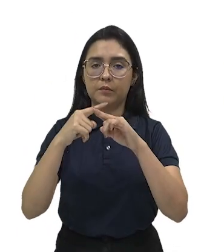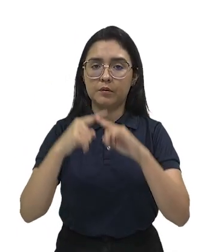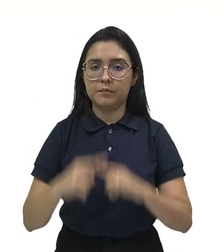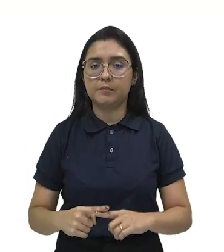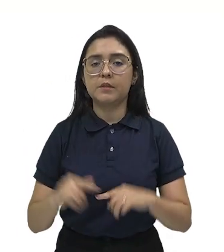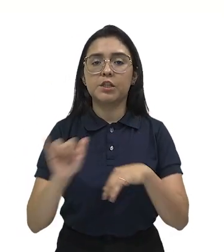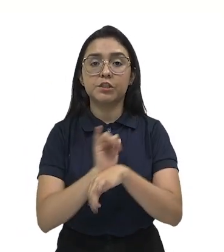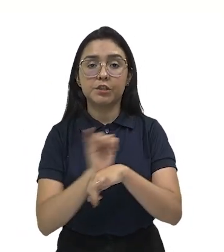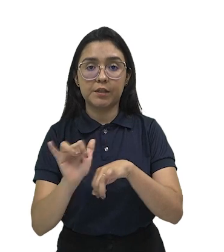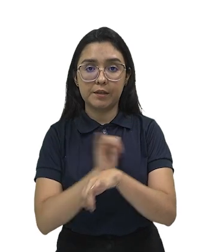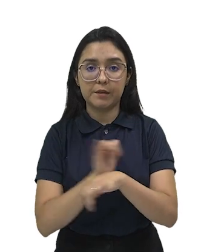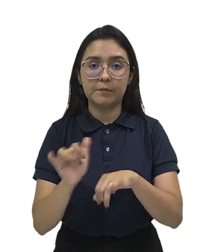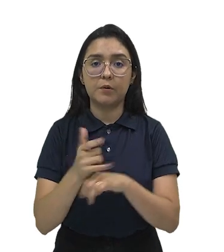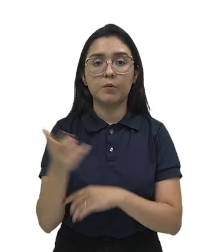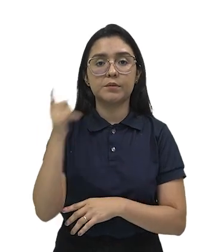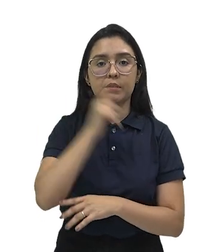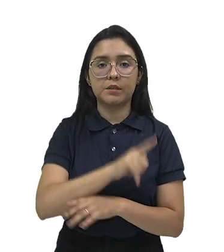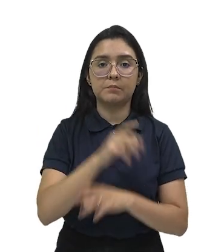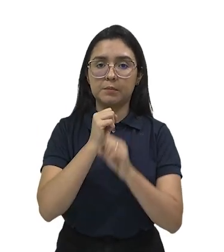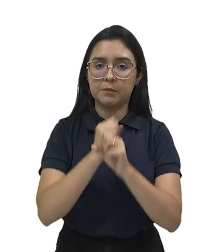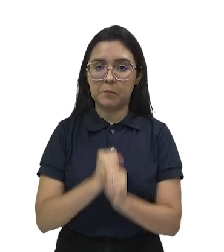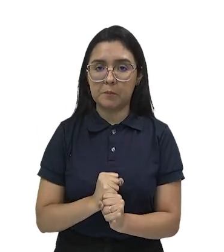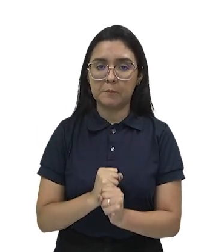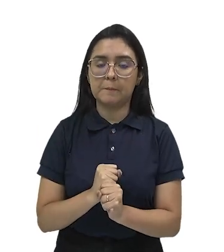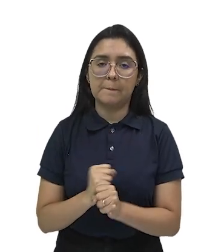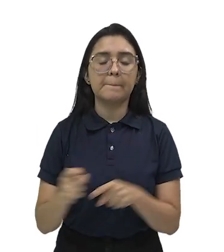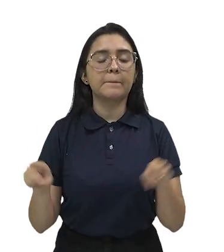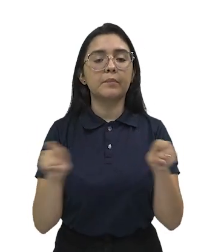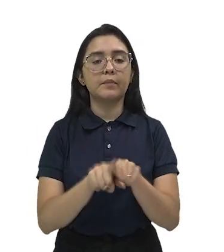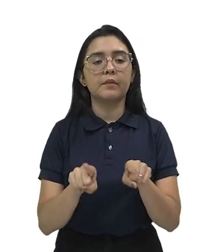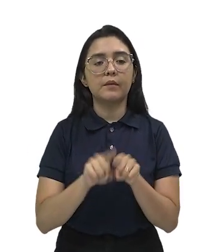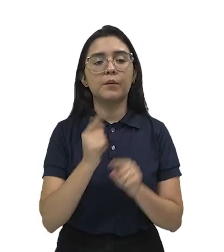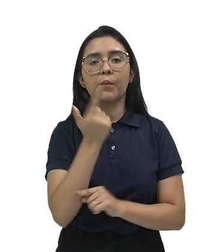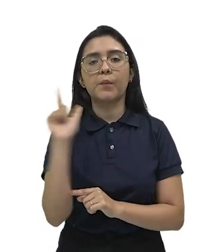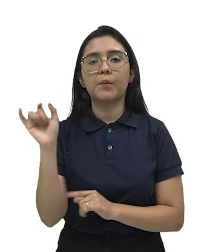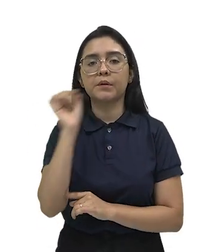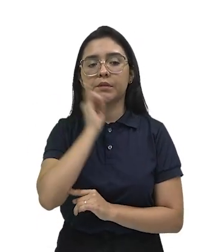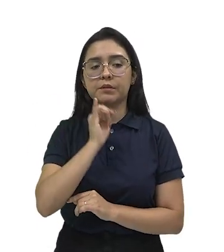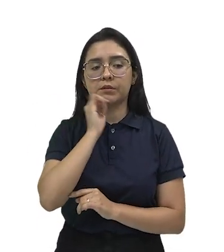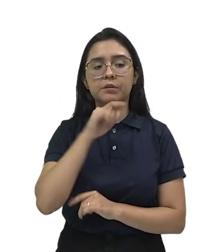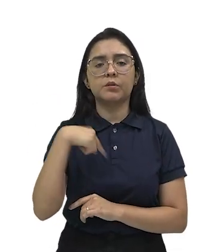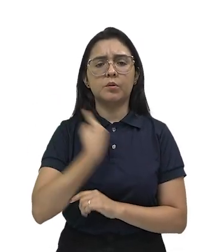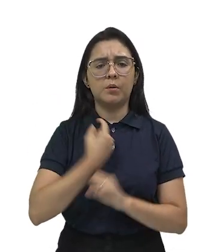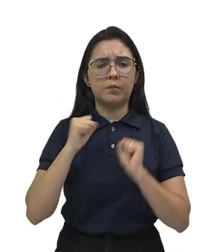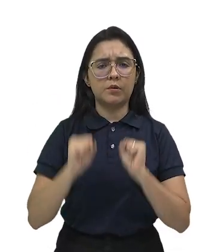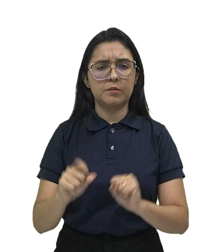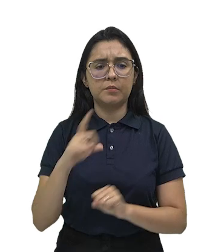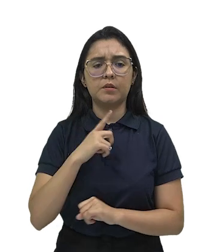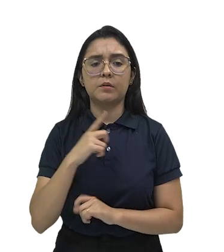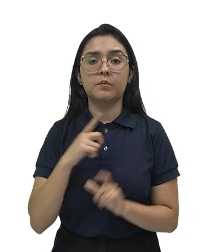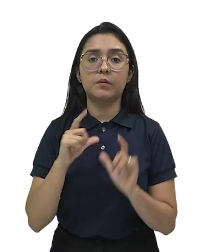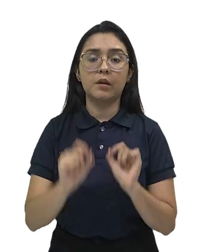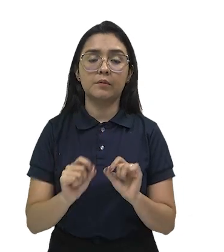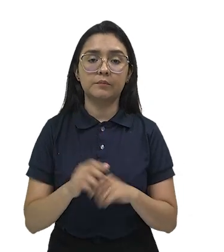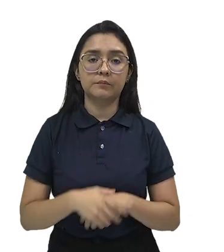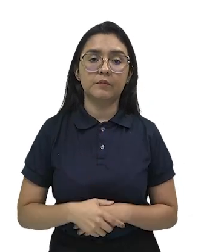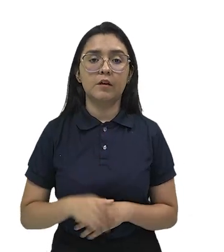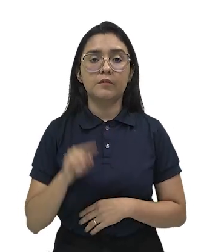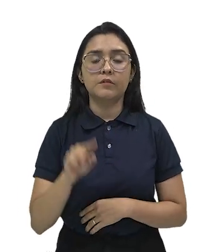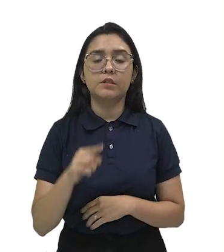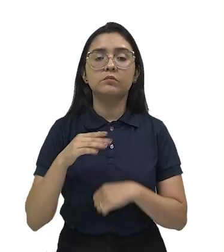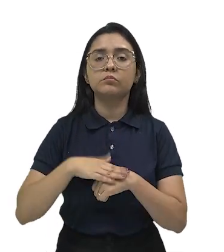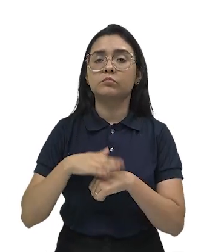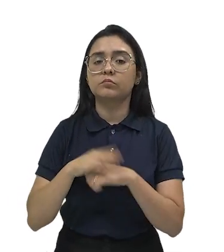essa ferramenta, né? Também, um outro exemplo que nós poderíamos ter era a questão de